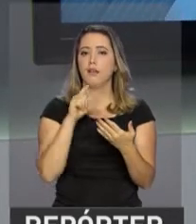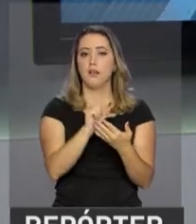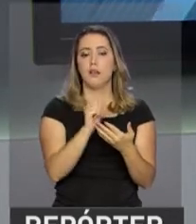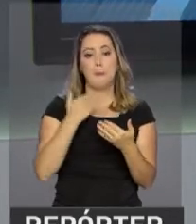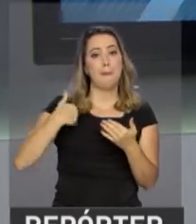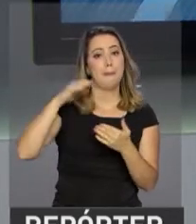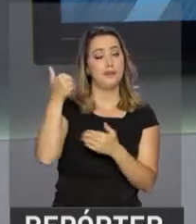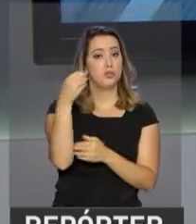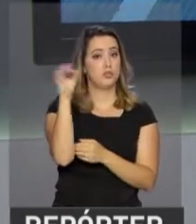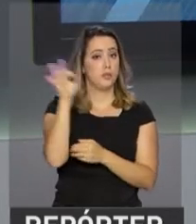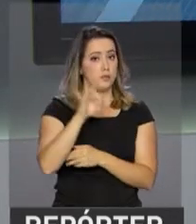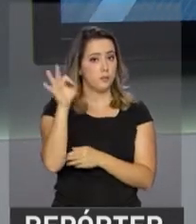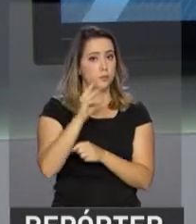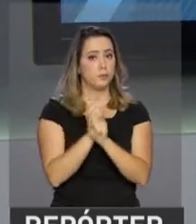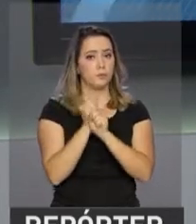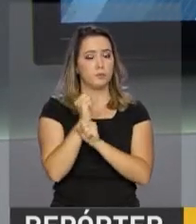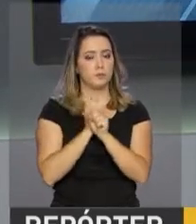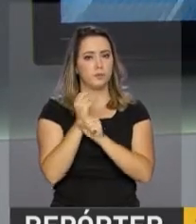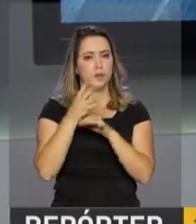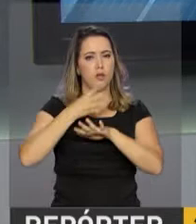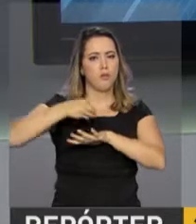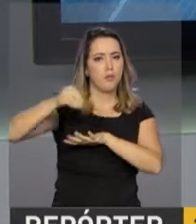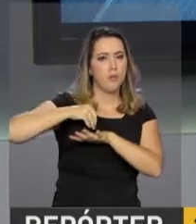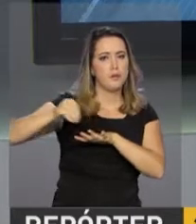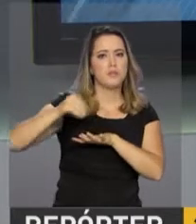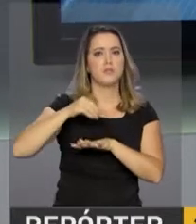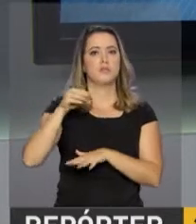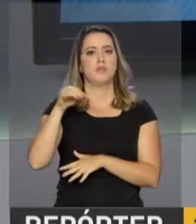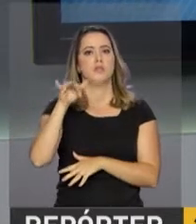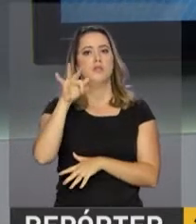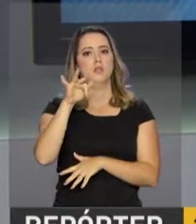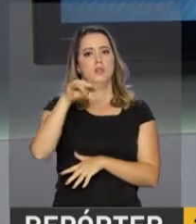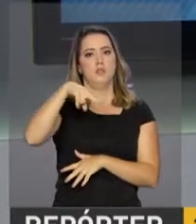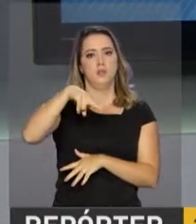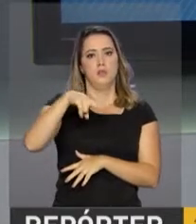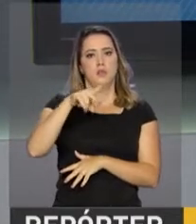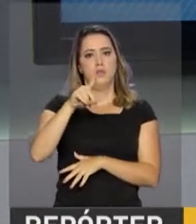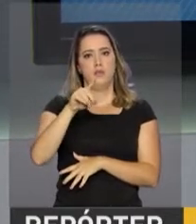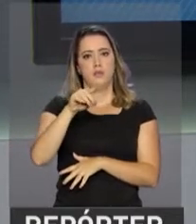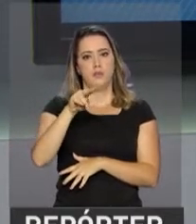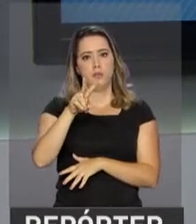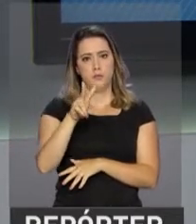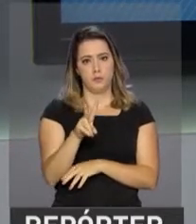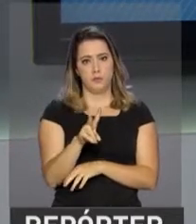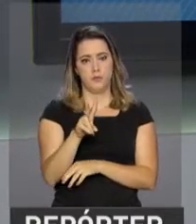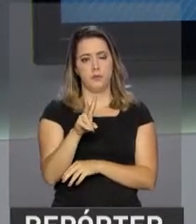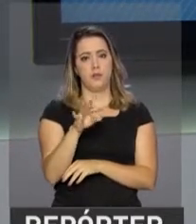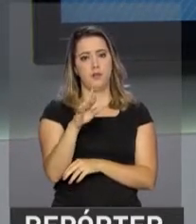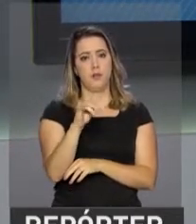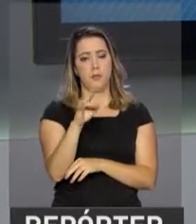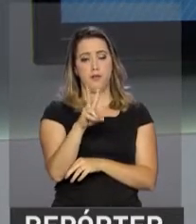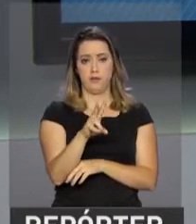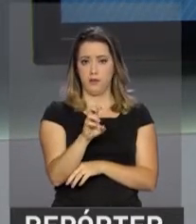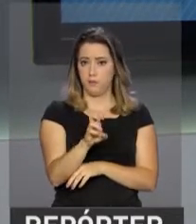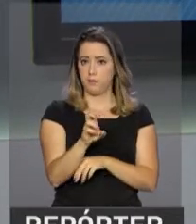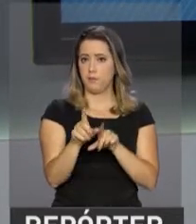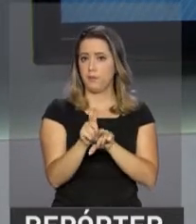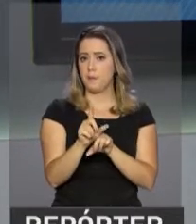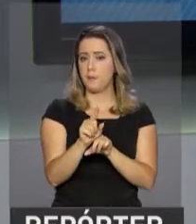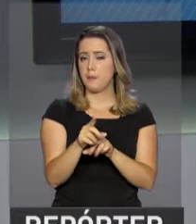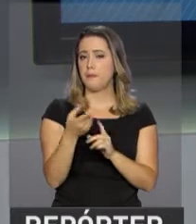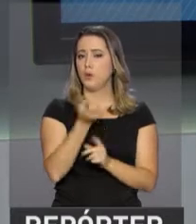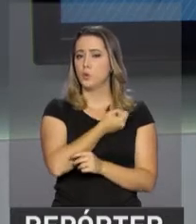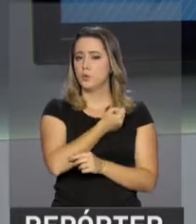de 10 por cento no ano a informação é da federação nacional da distribuição de veículos automotores a fenabrave